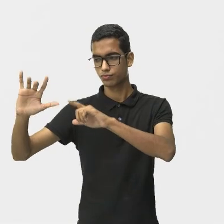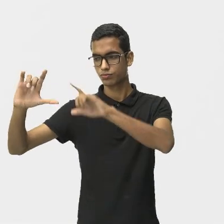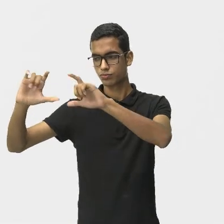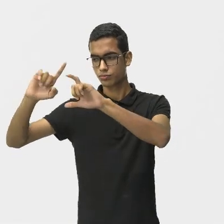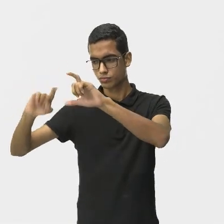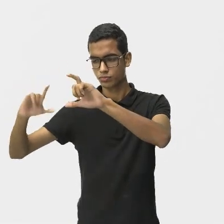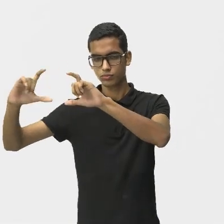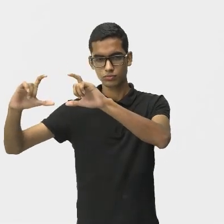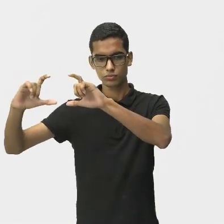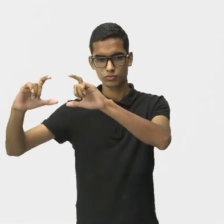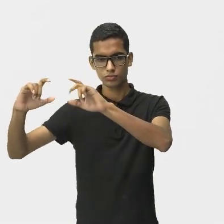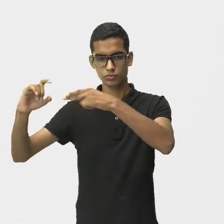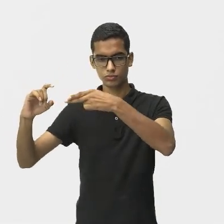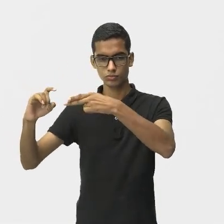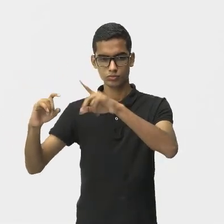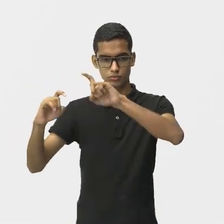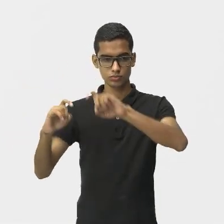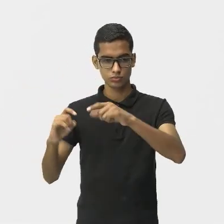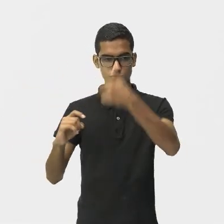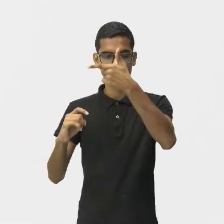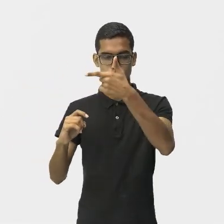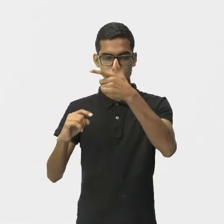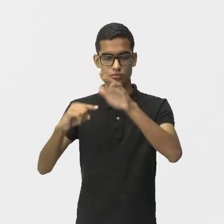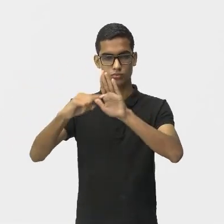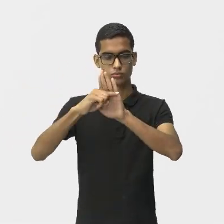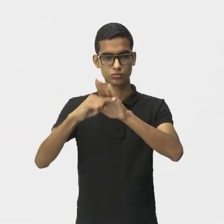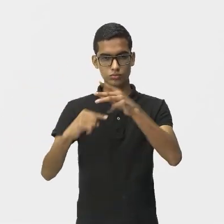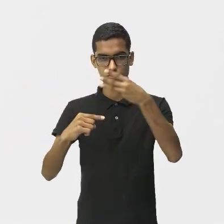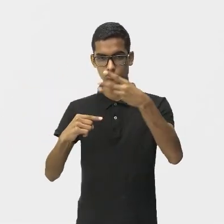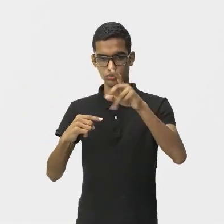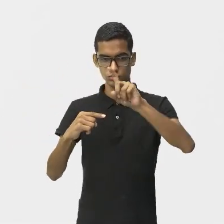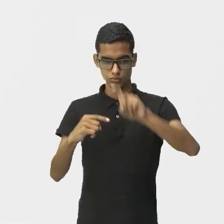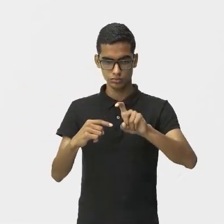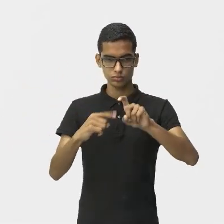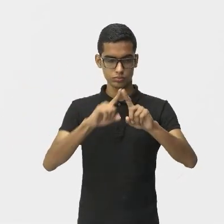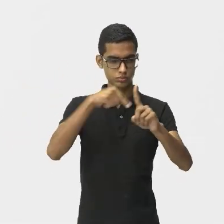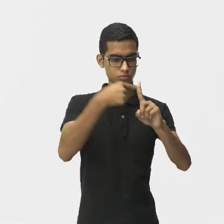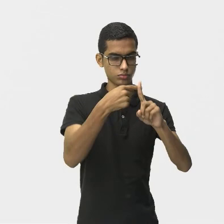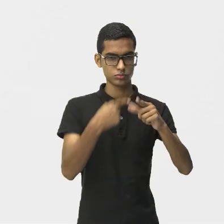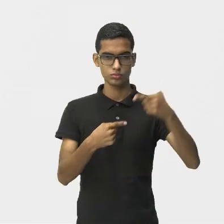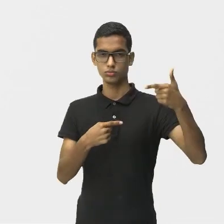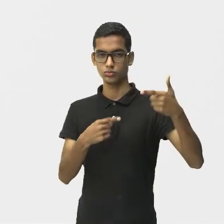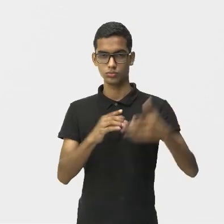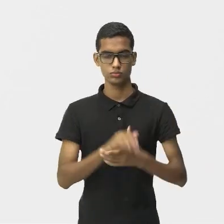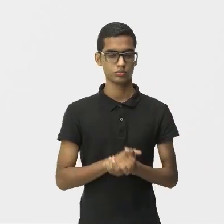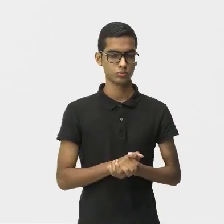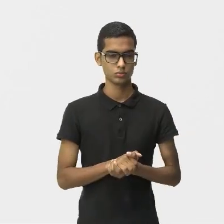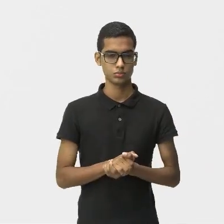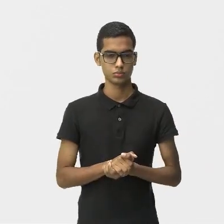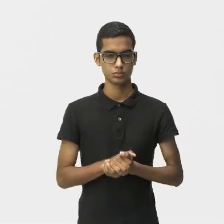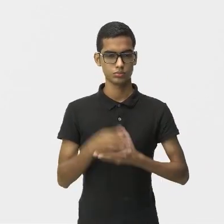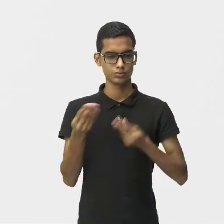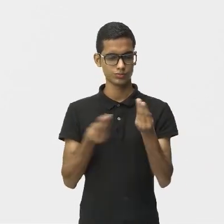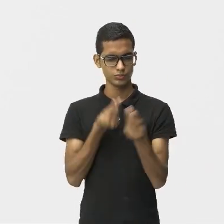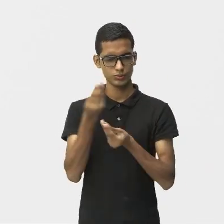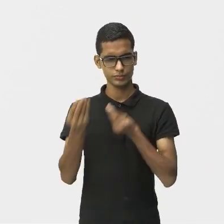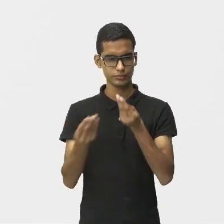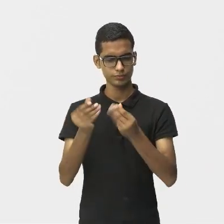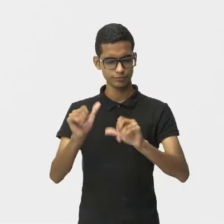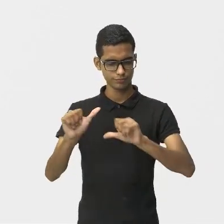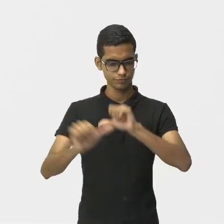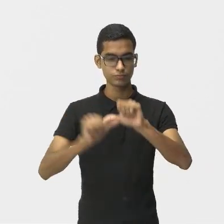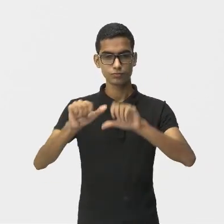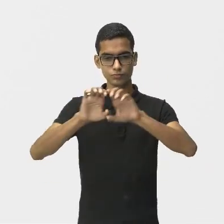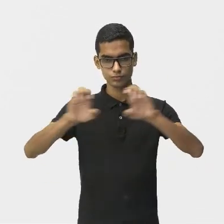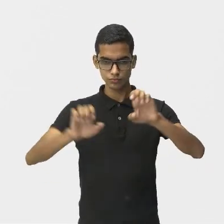mais 2. Mas nós podemos transformar essa função numa equação do segundo grau. De que forma?